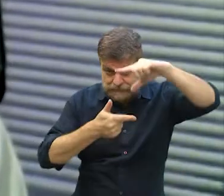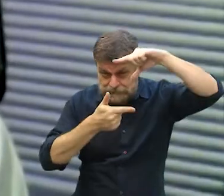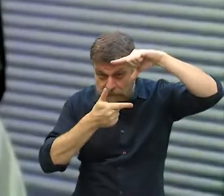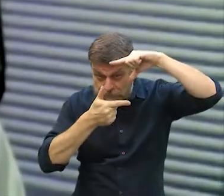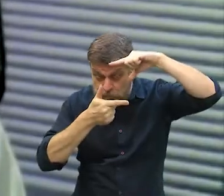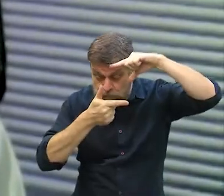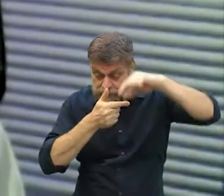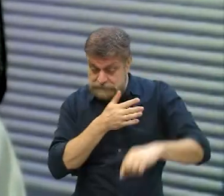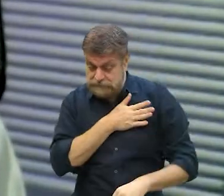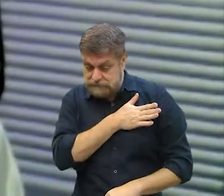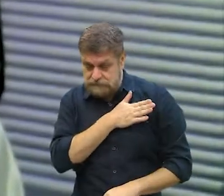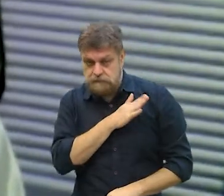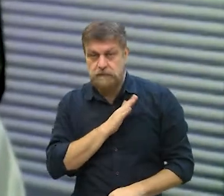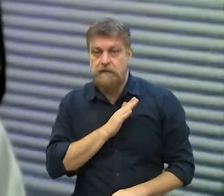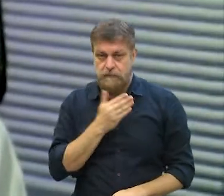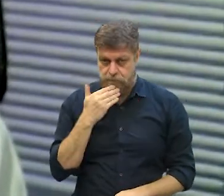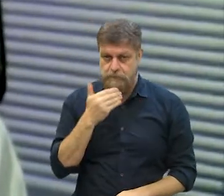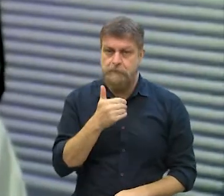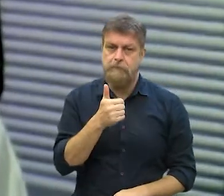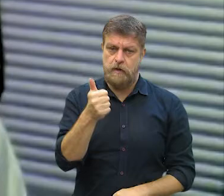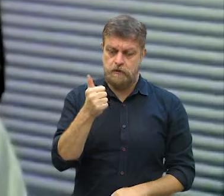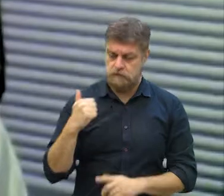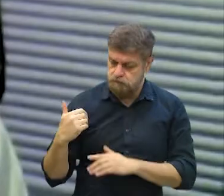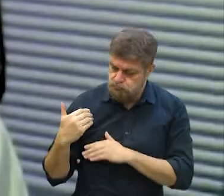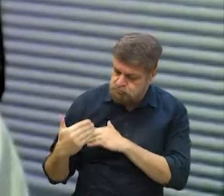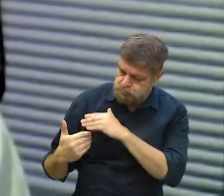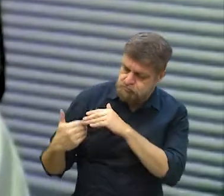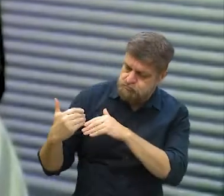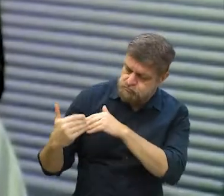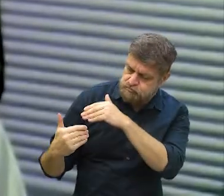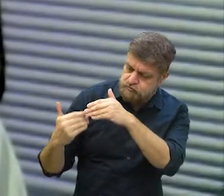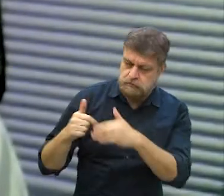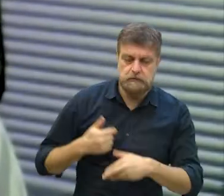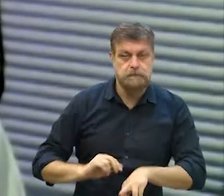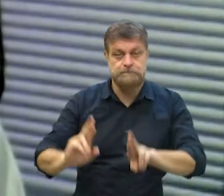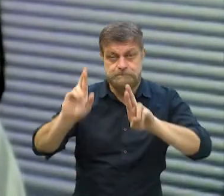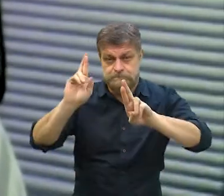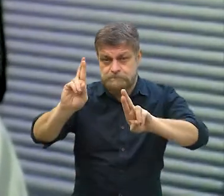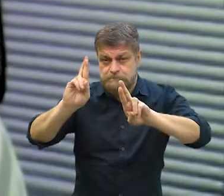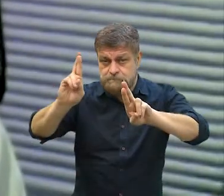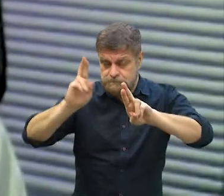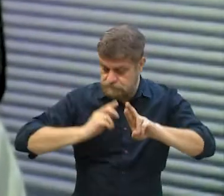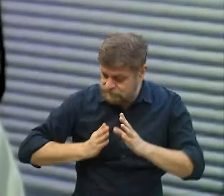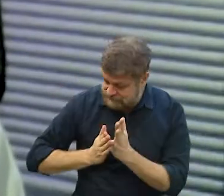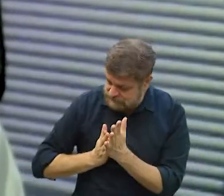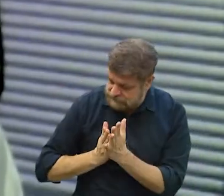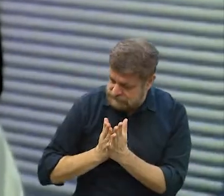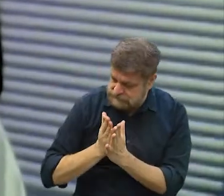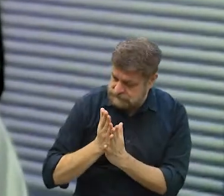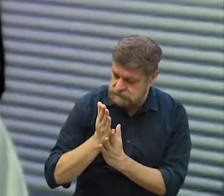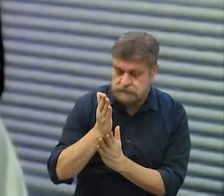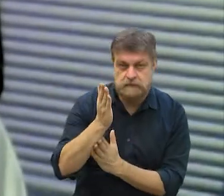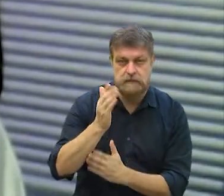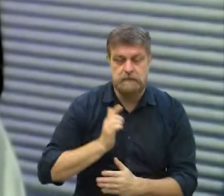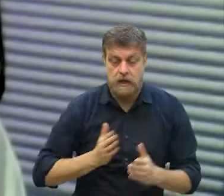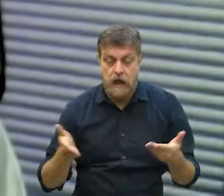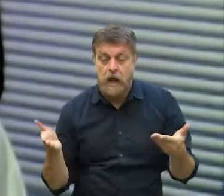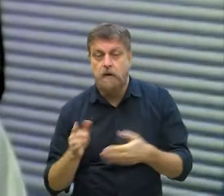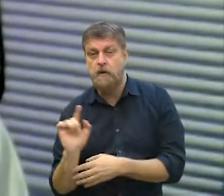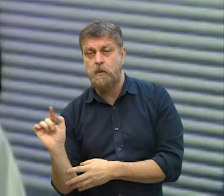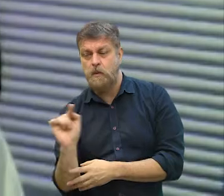ainda para ser vencido, mas que vem melhorando cada vez mais. Então, nós estamos aí bastante otimistas de que essa linha continua.